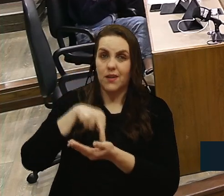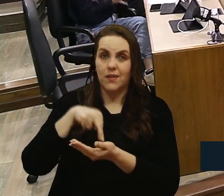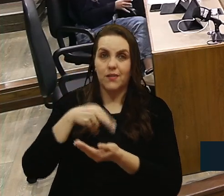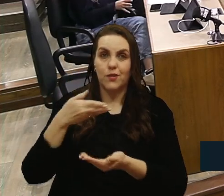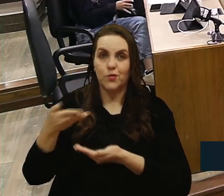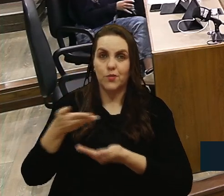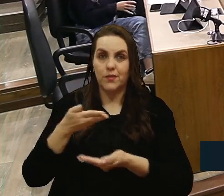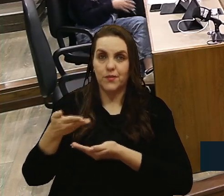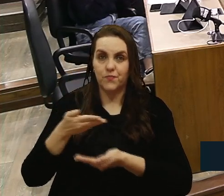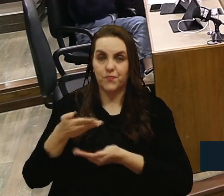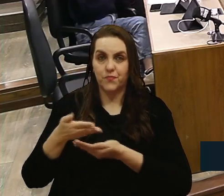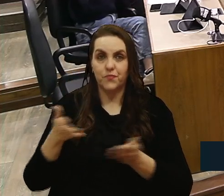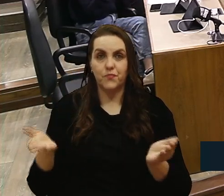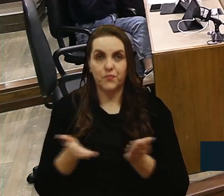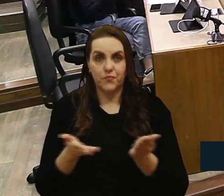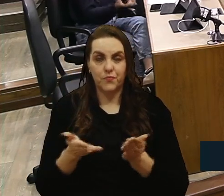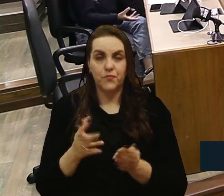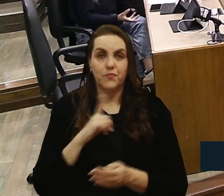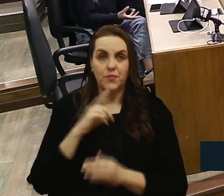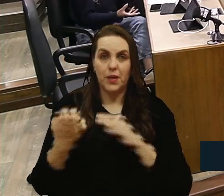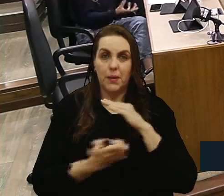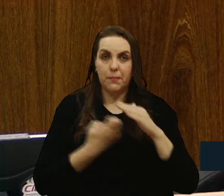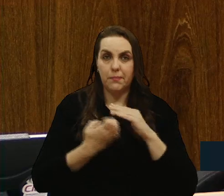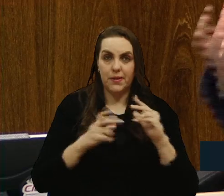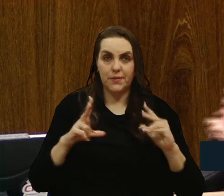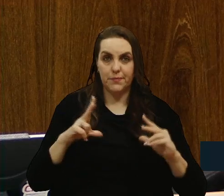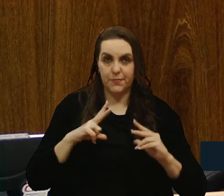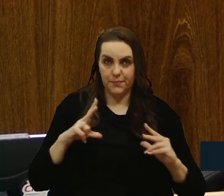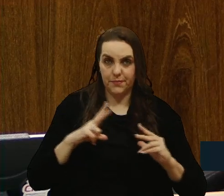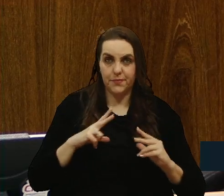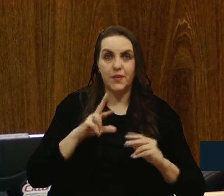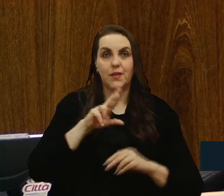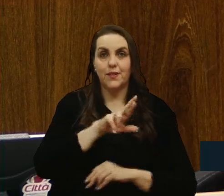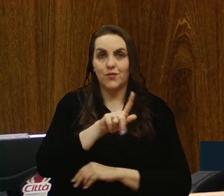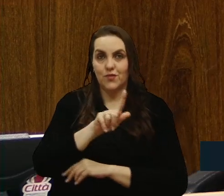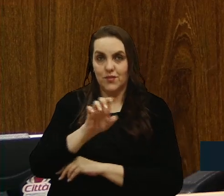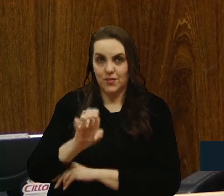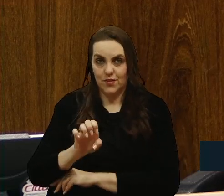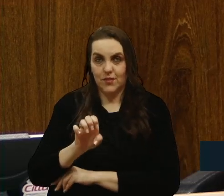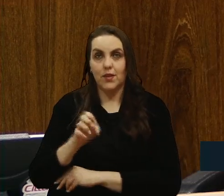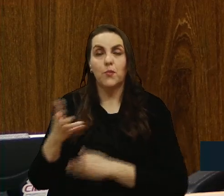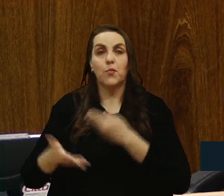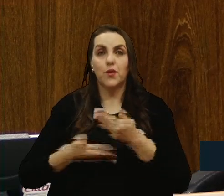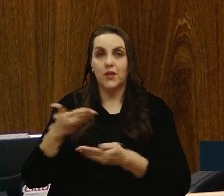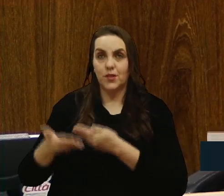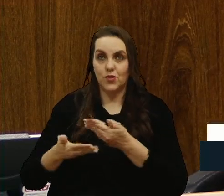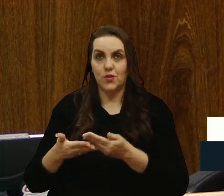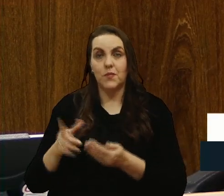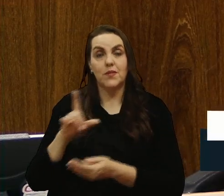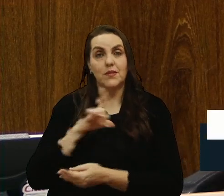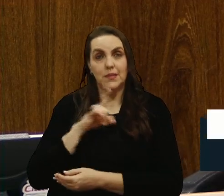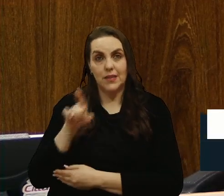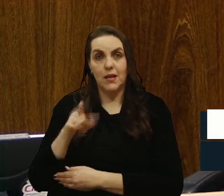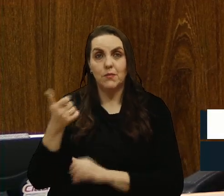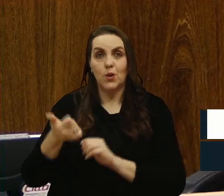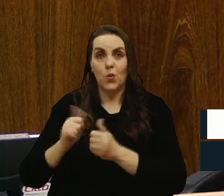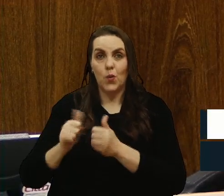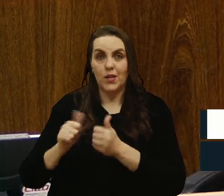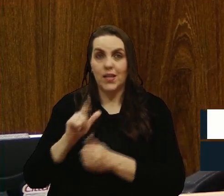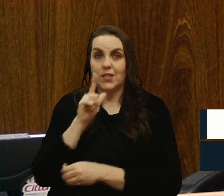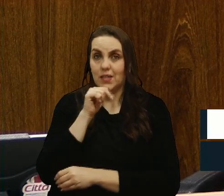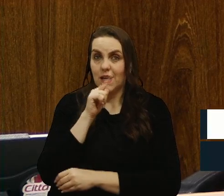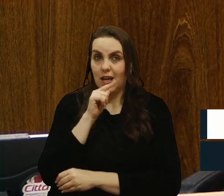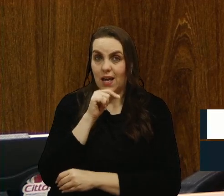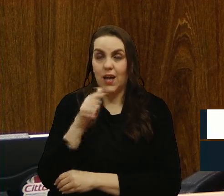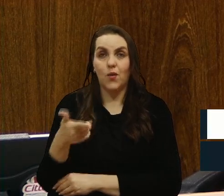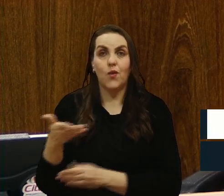atendimento que nós temos de uma empresa privada, que é a RGE, para o atendimento que nós temos e para a qualidade da água que nós